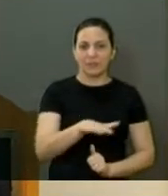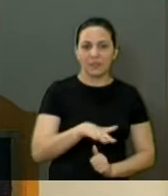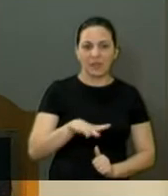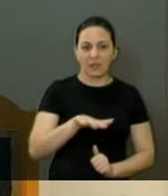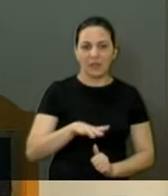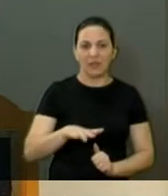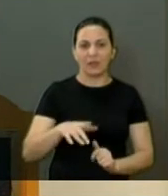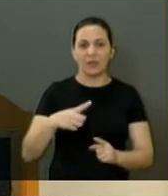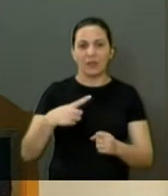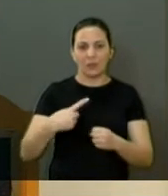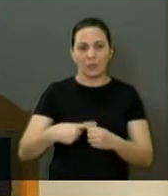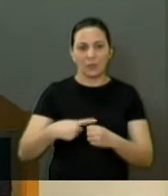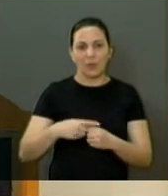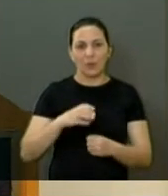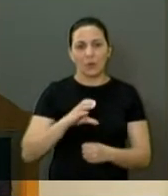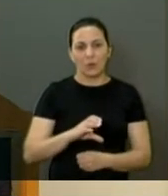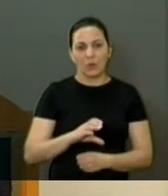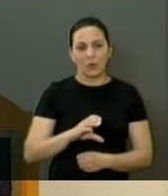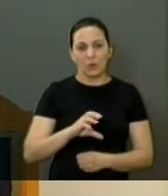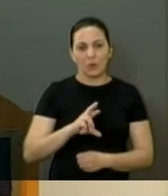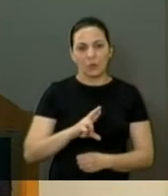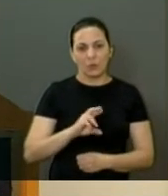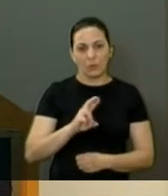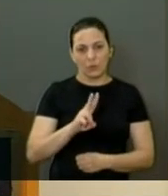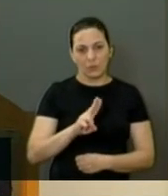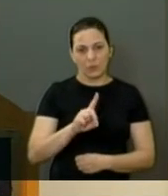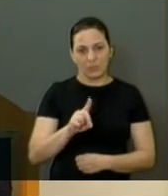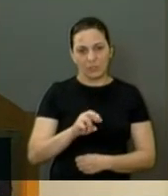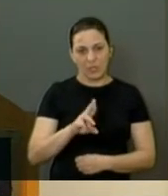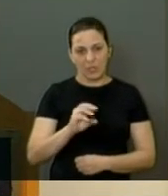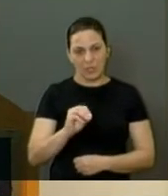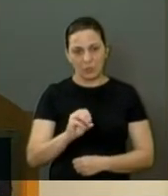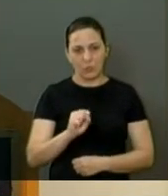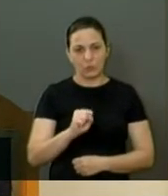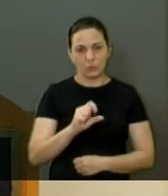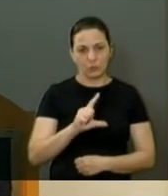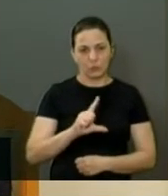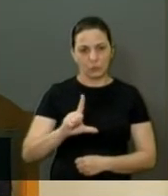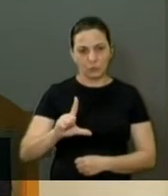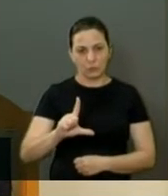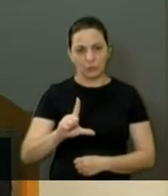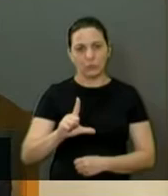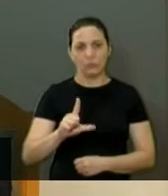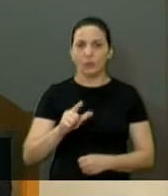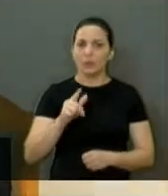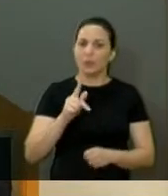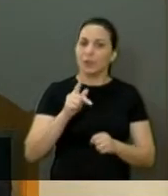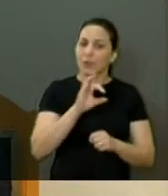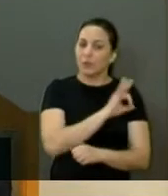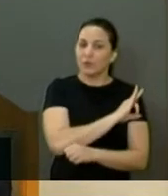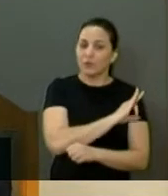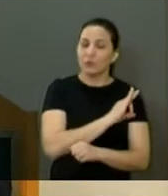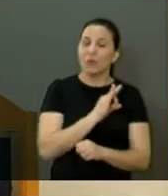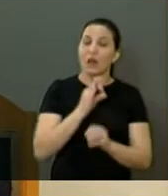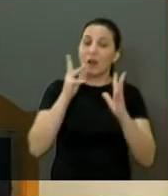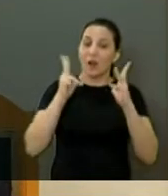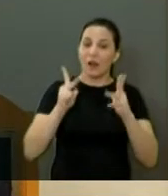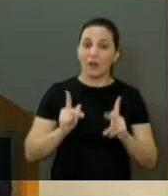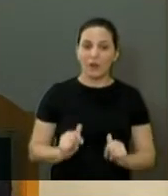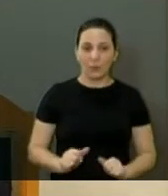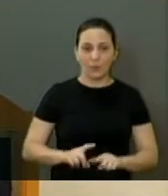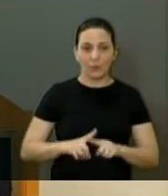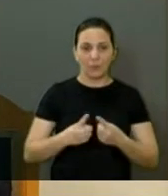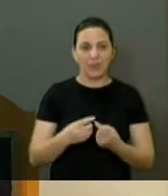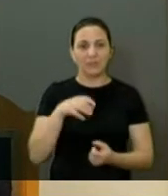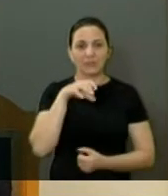sul que é um rapagão lá e agora a prefeitura feita ficou muito bom só que no